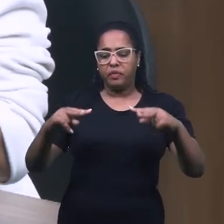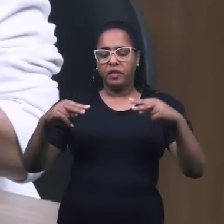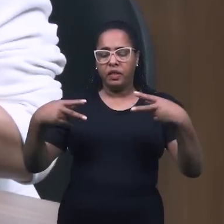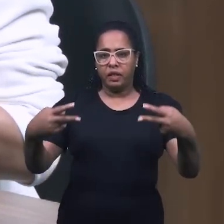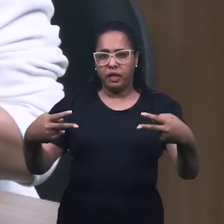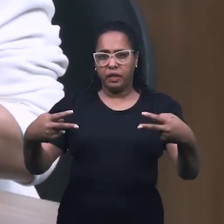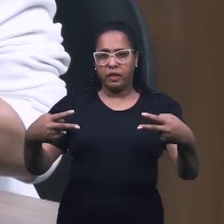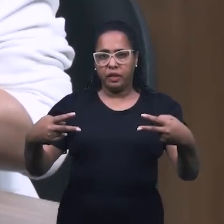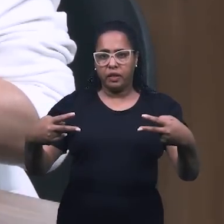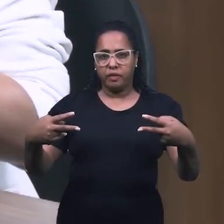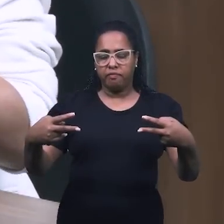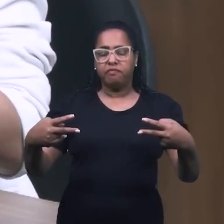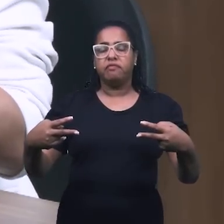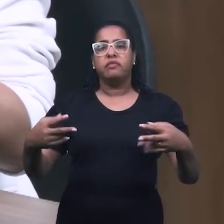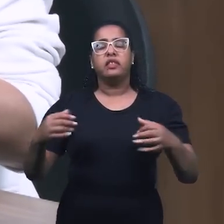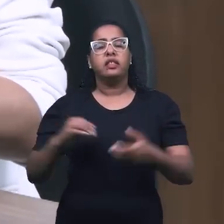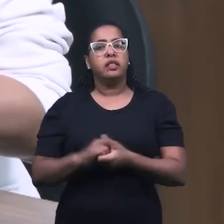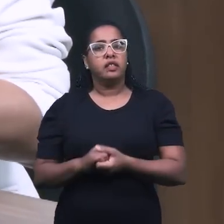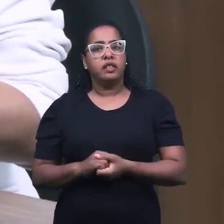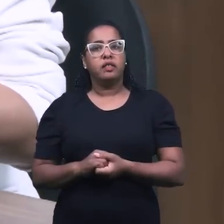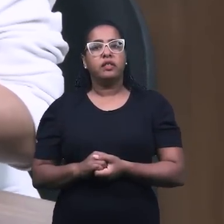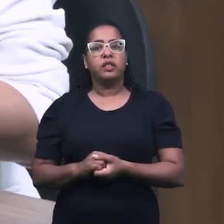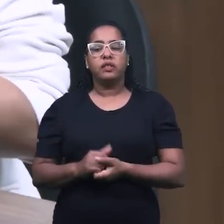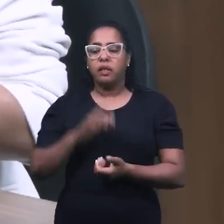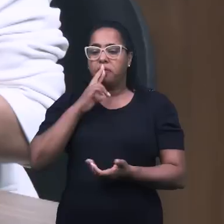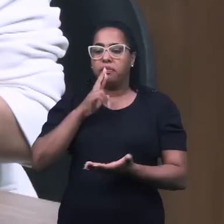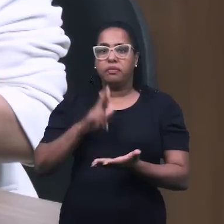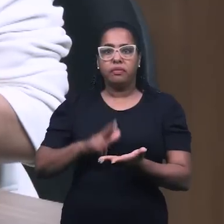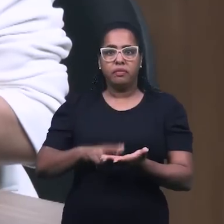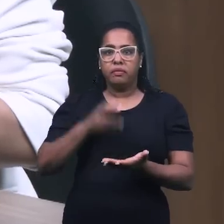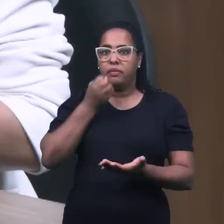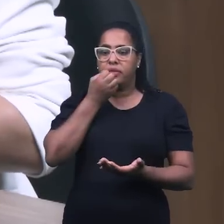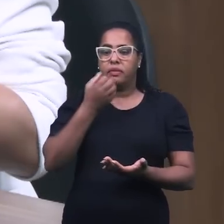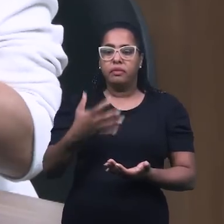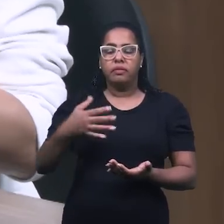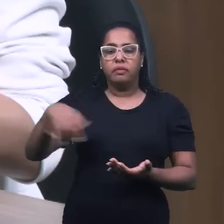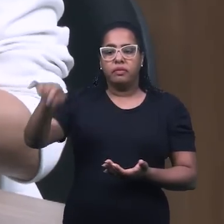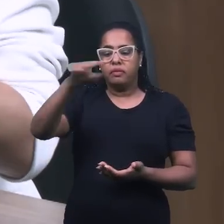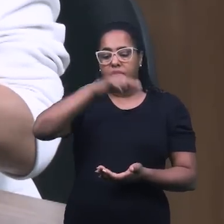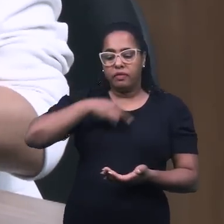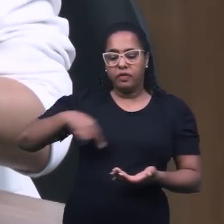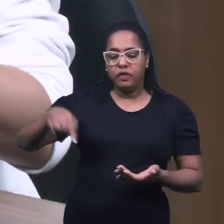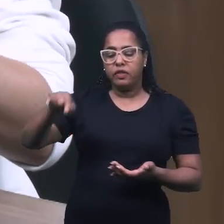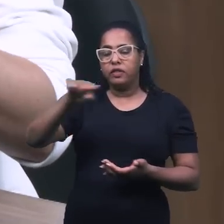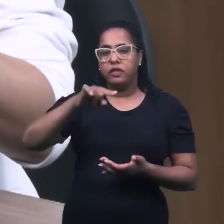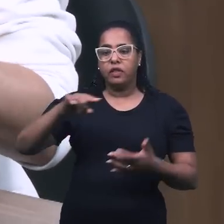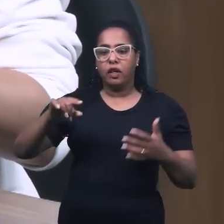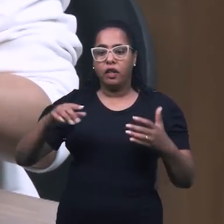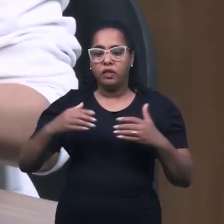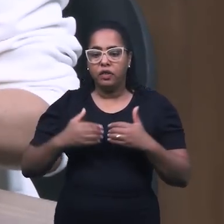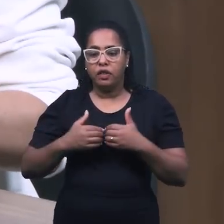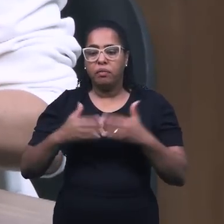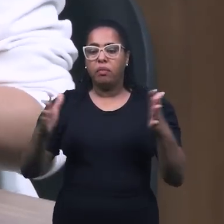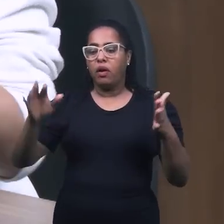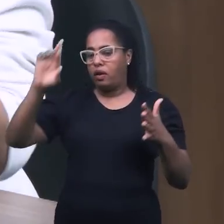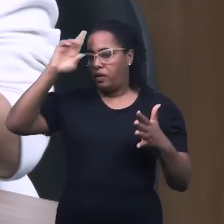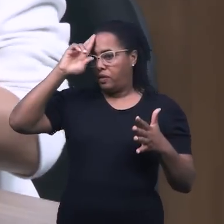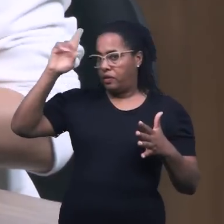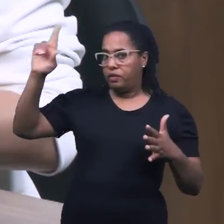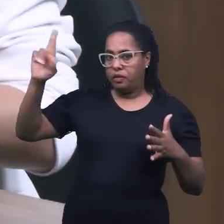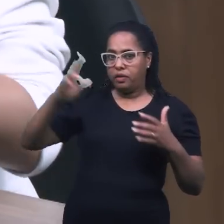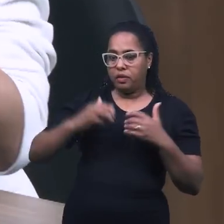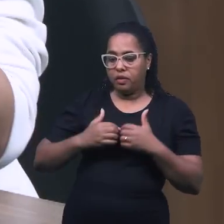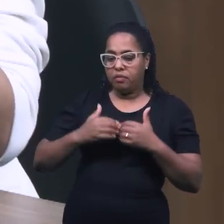link dos cultos. Isso nos beneficia, né? De estarmos diante de uma porta que o Senhor